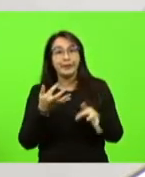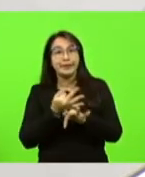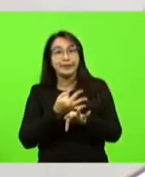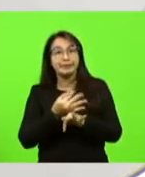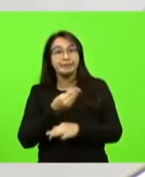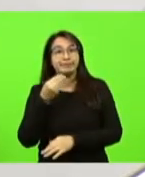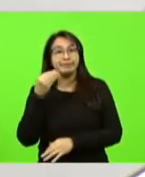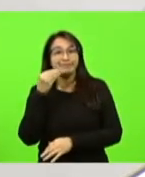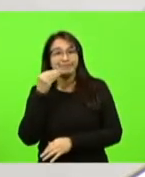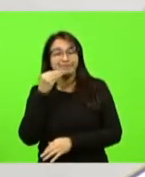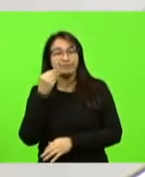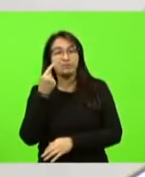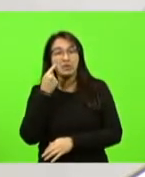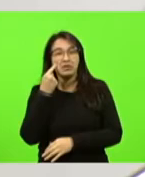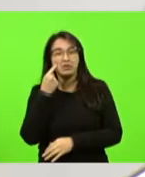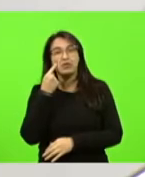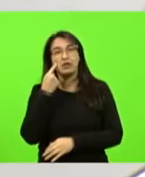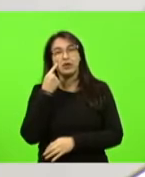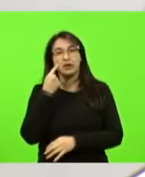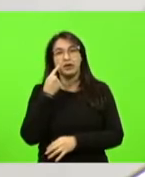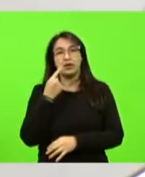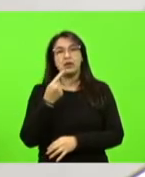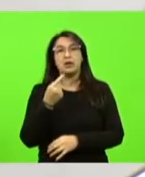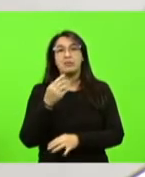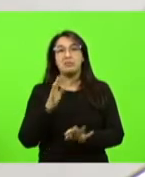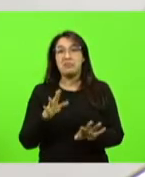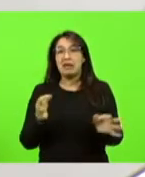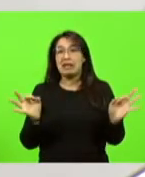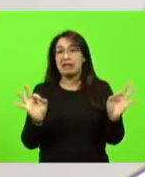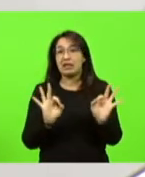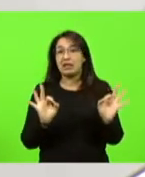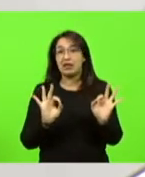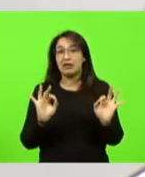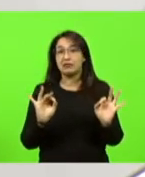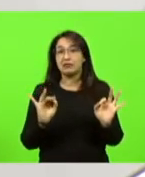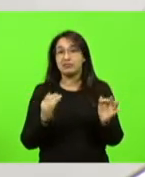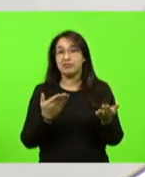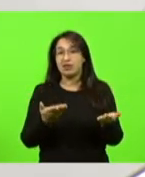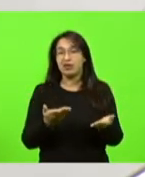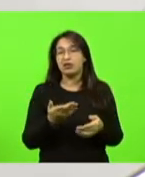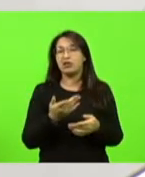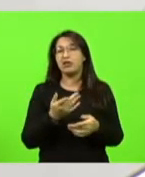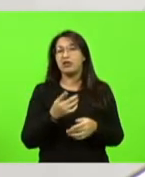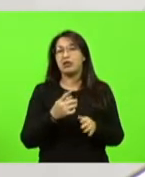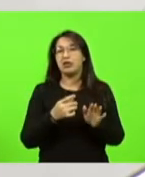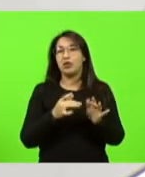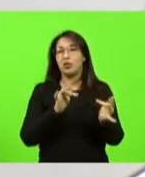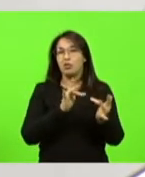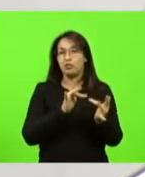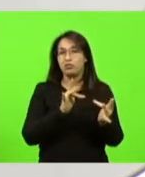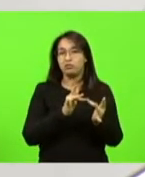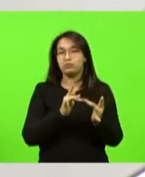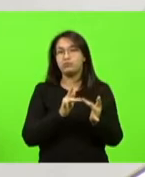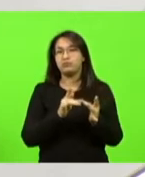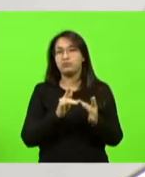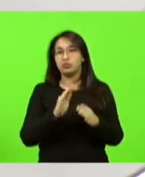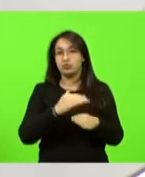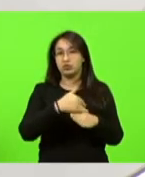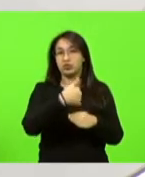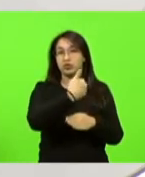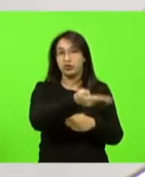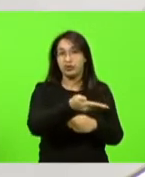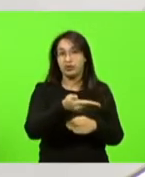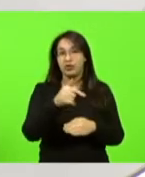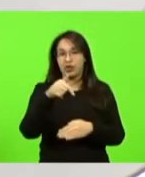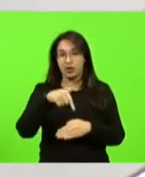projeto, mas nenhuma mísera diligência, uma consulta ao lado de fora dessas